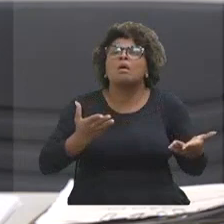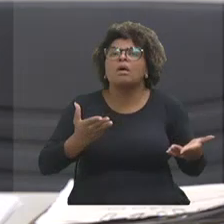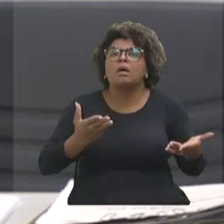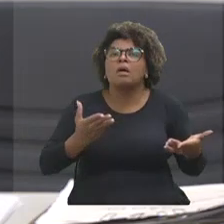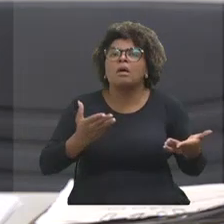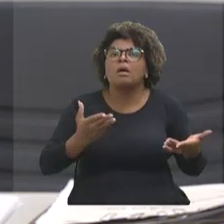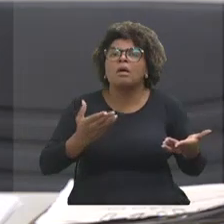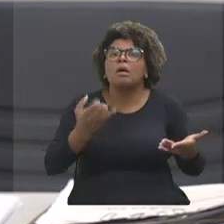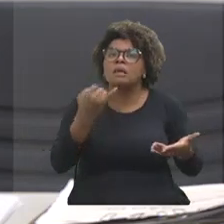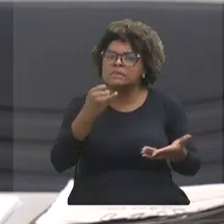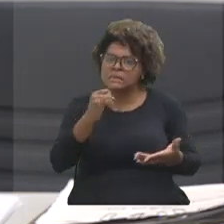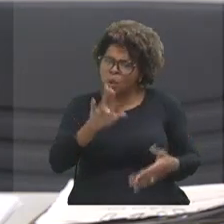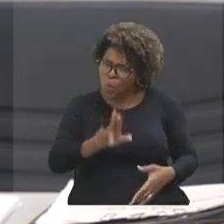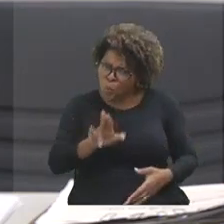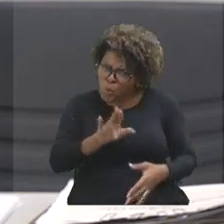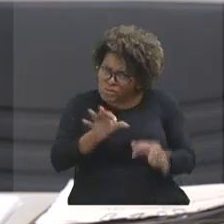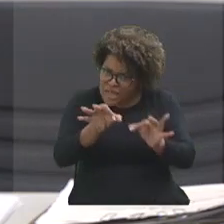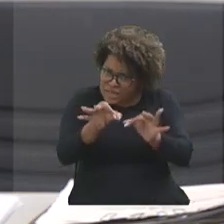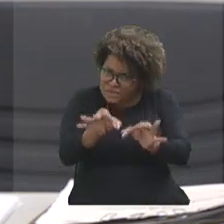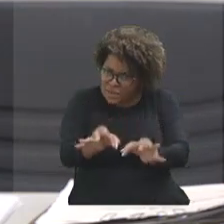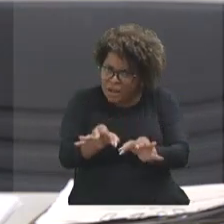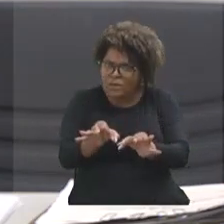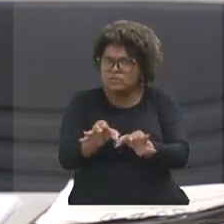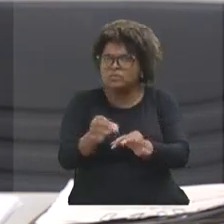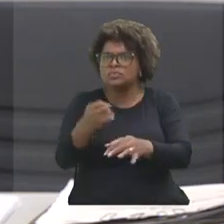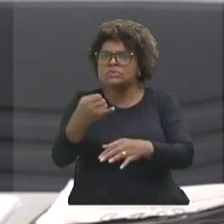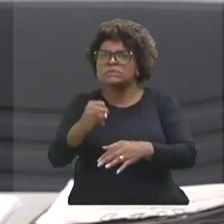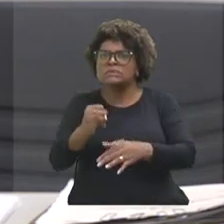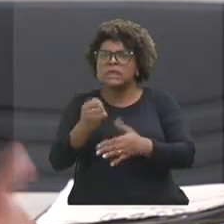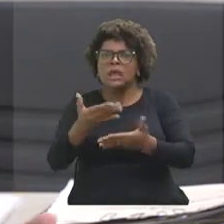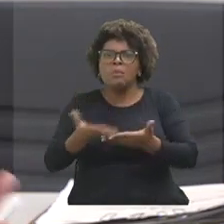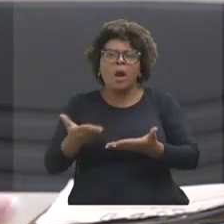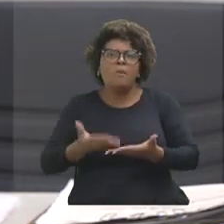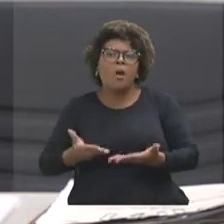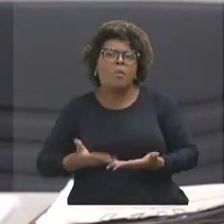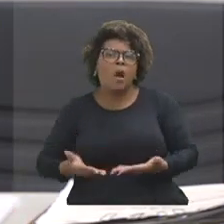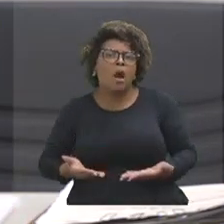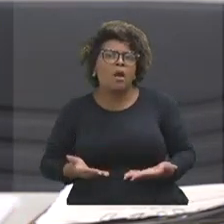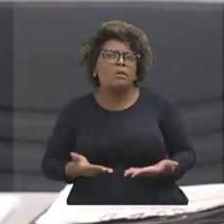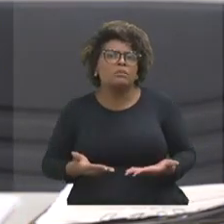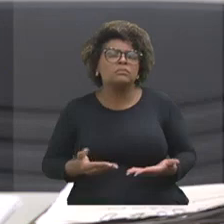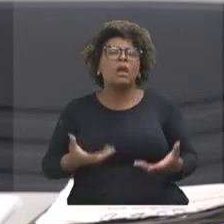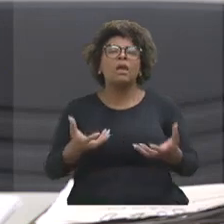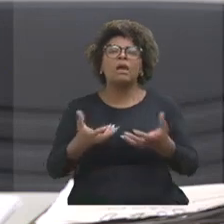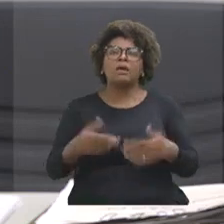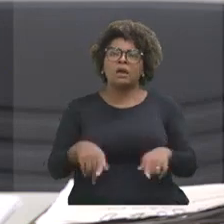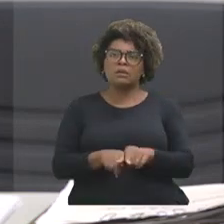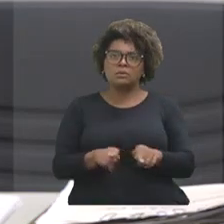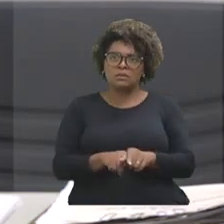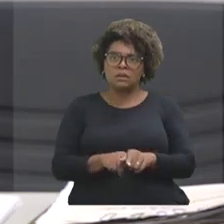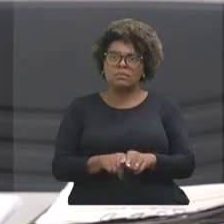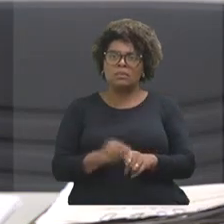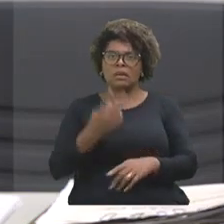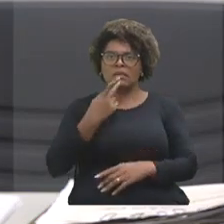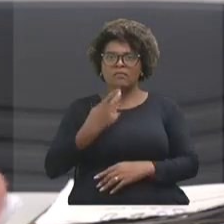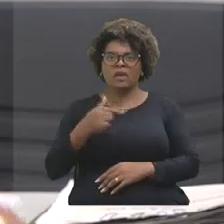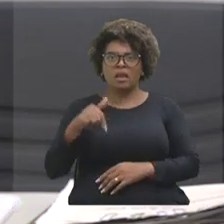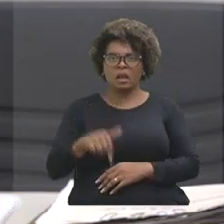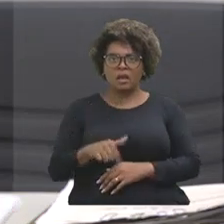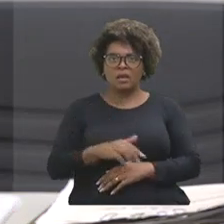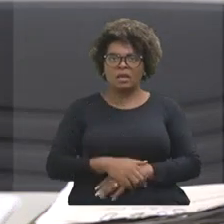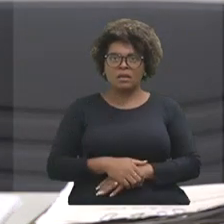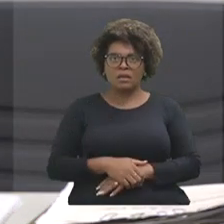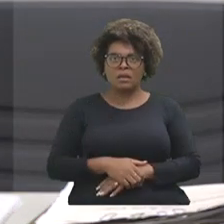sendo bem utilizados se não está vendo desperdício E aí eu quero que Estendeu o melhor aquecimento